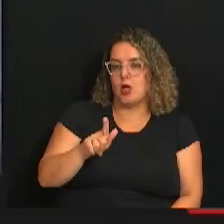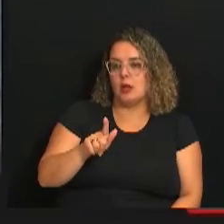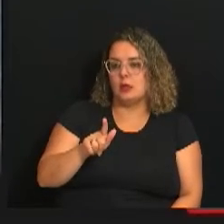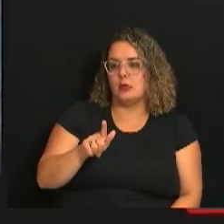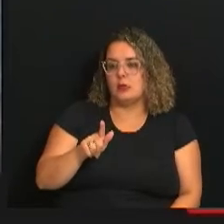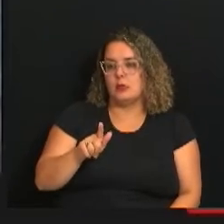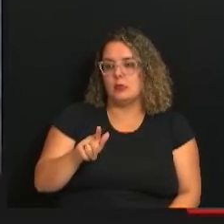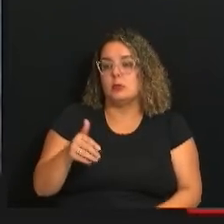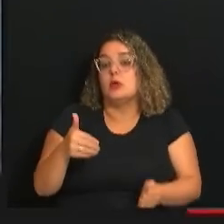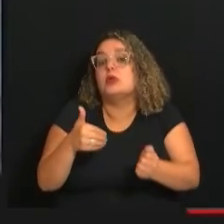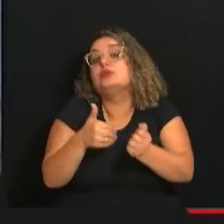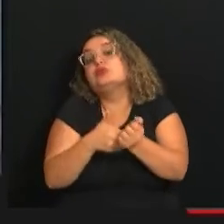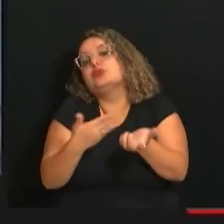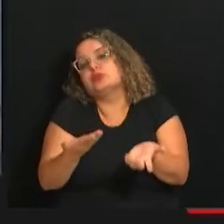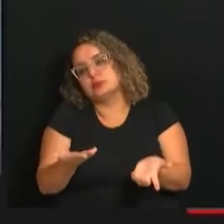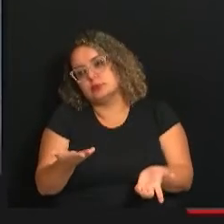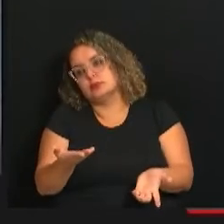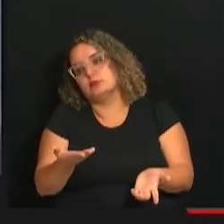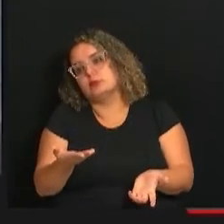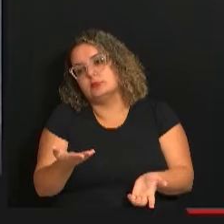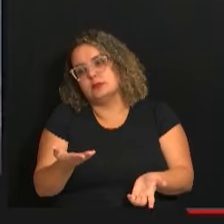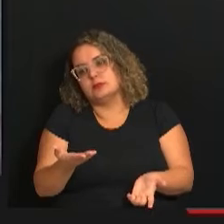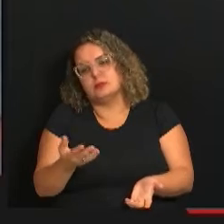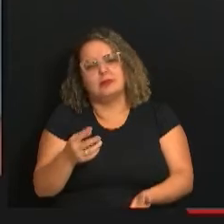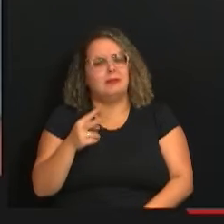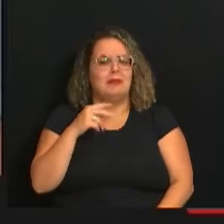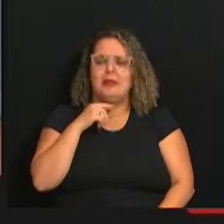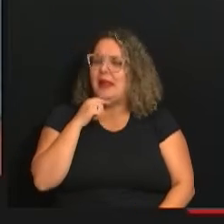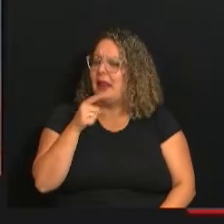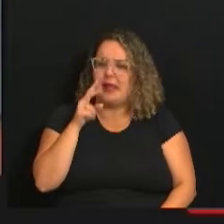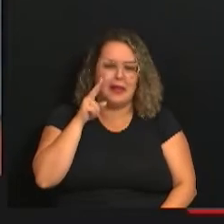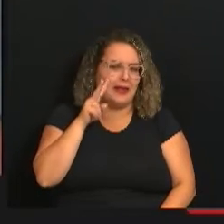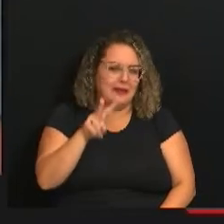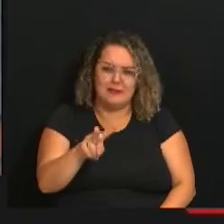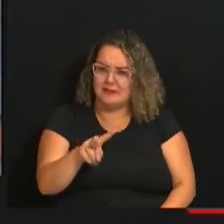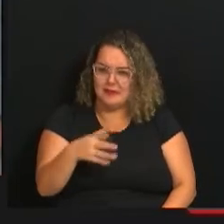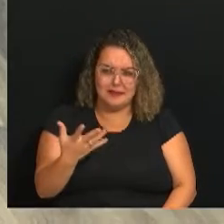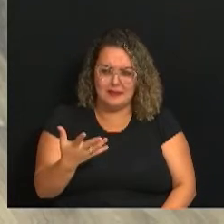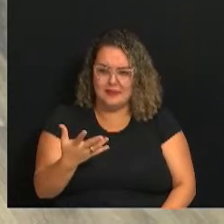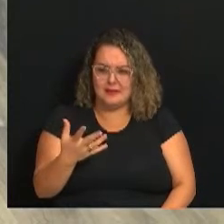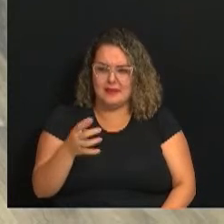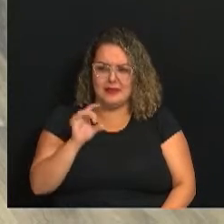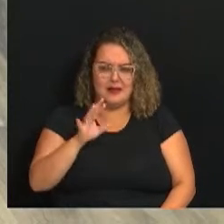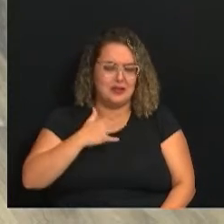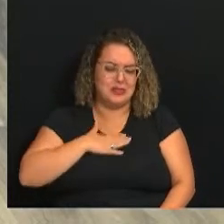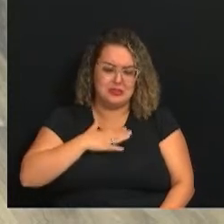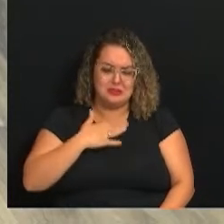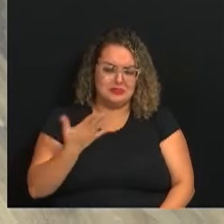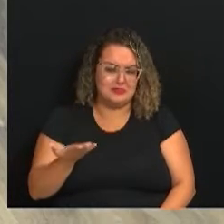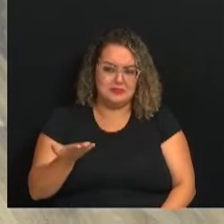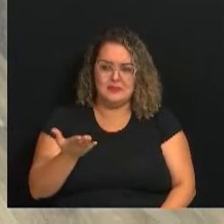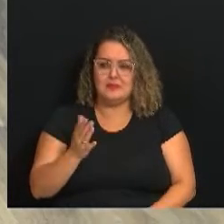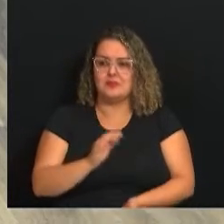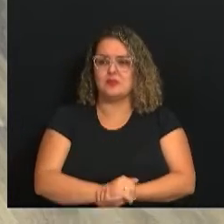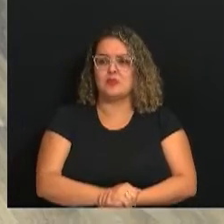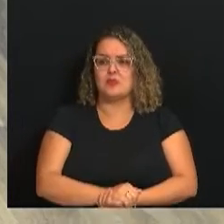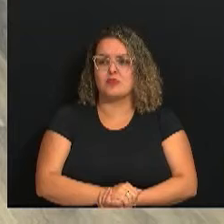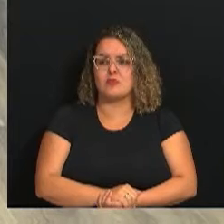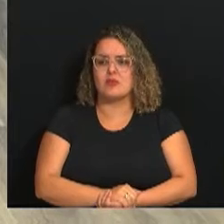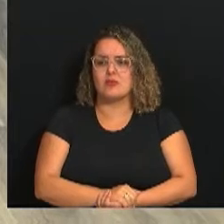expostos todos os dias aqui na tela, na televisão, em redes sociais, na internet. Você, como juíza, estava